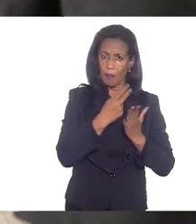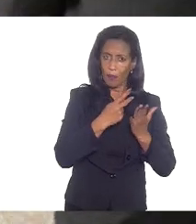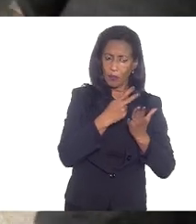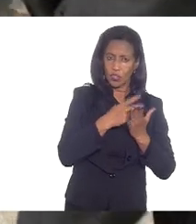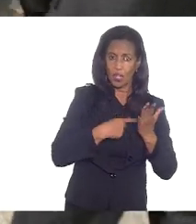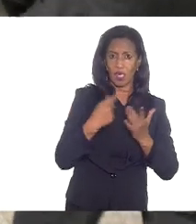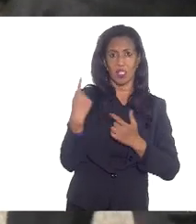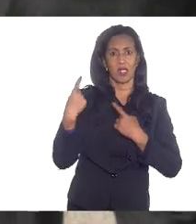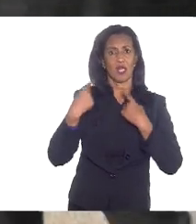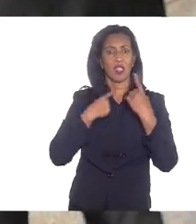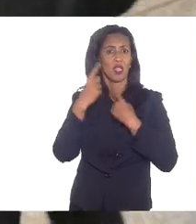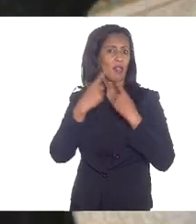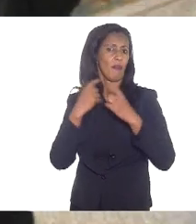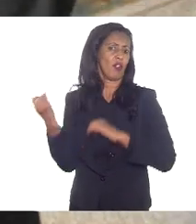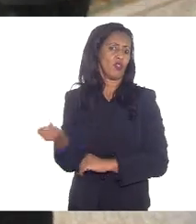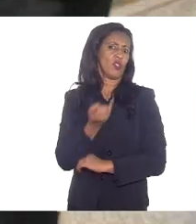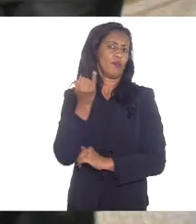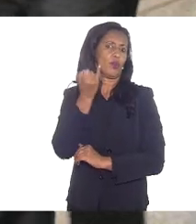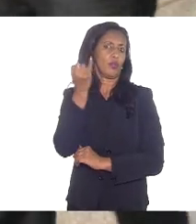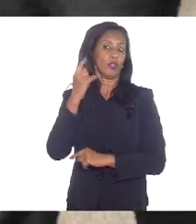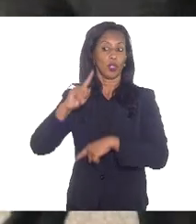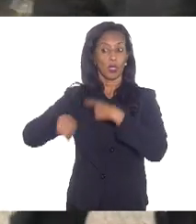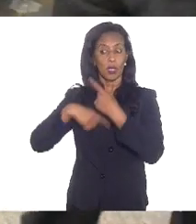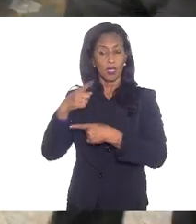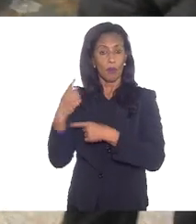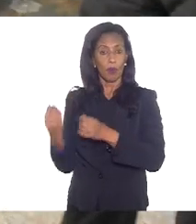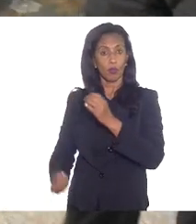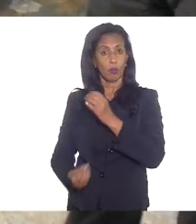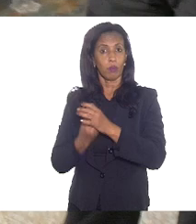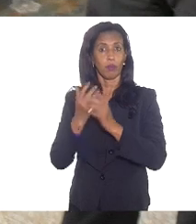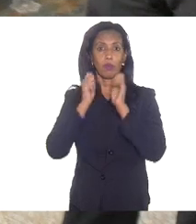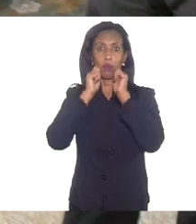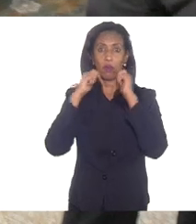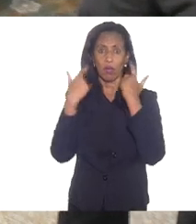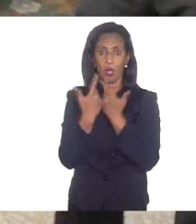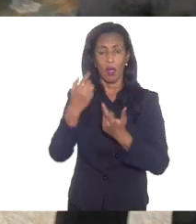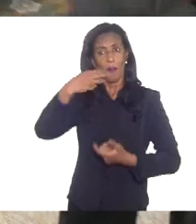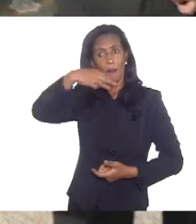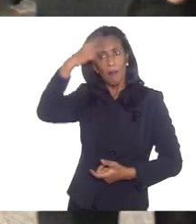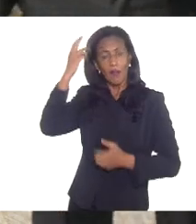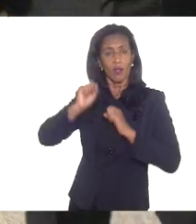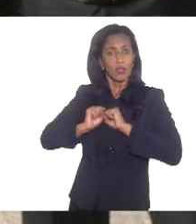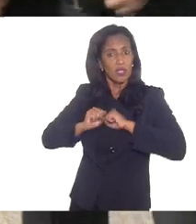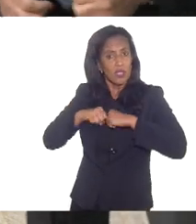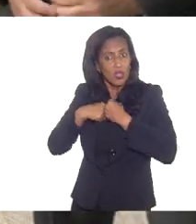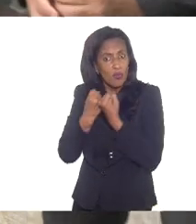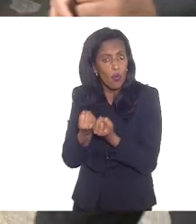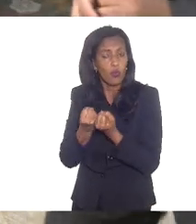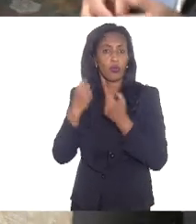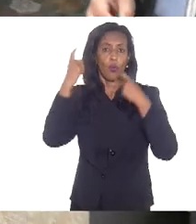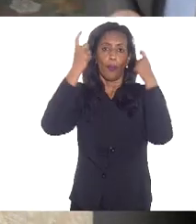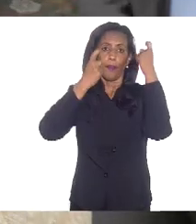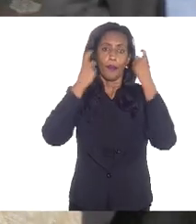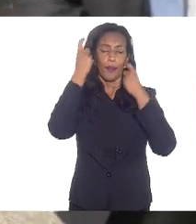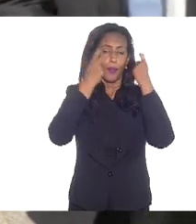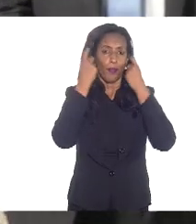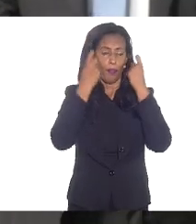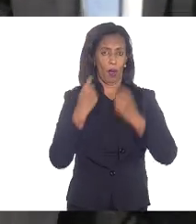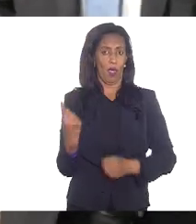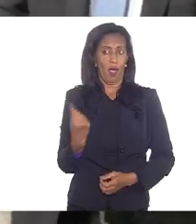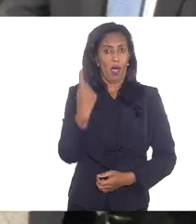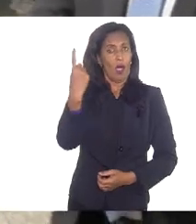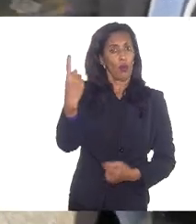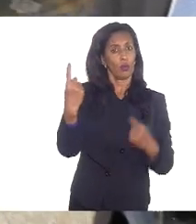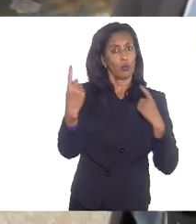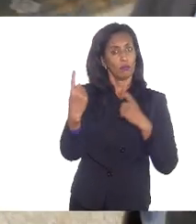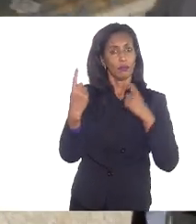acha que é importante. Depois que o projeto veio para casa, o deputado Márcio Pacheco se esforçou muito e incorporou muito das preocupações. A única